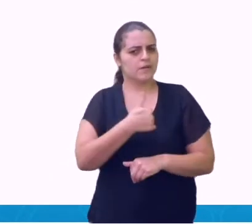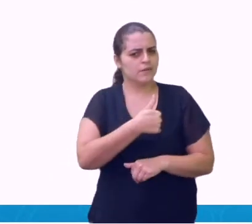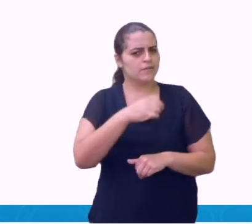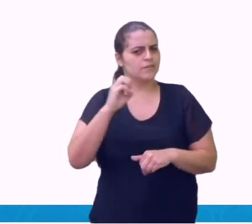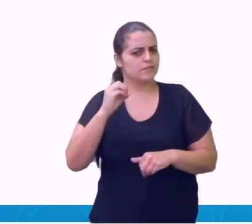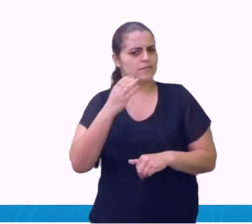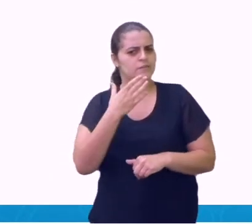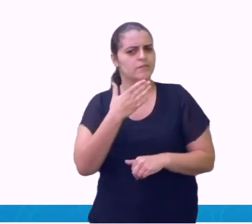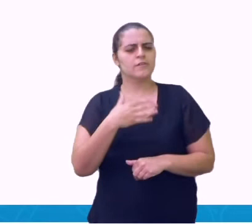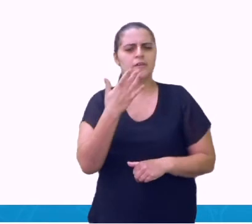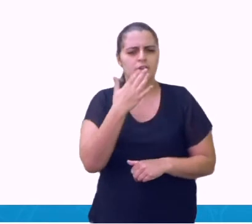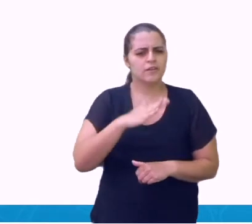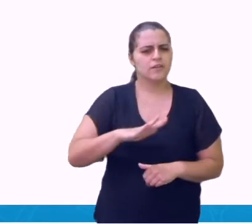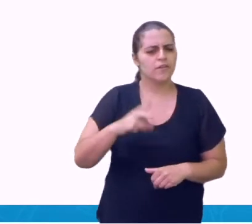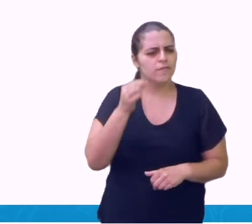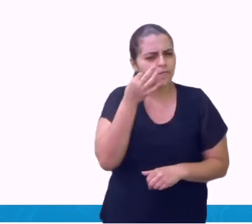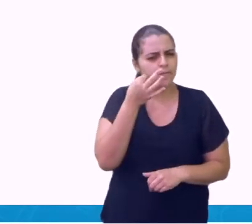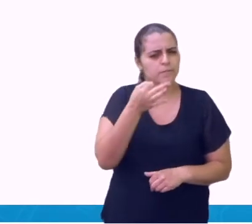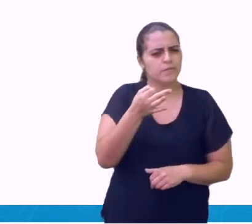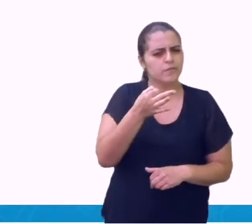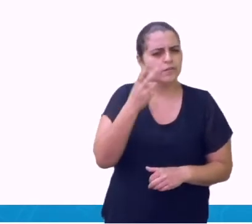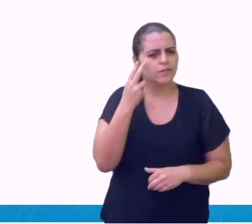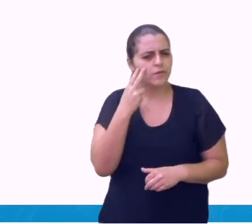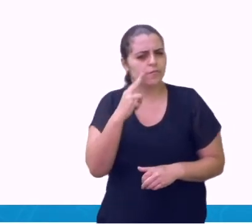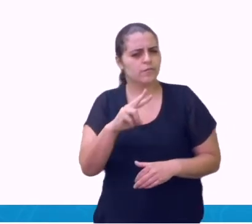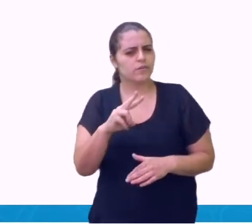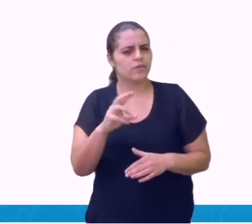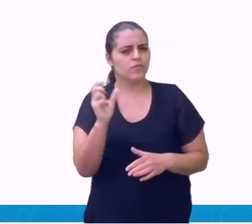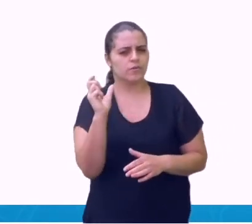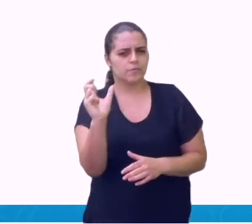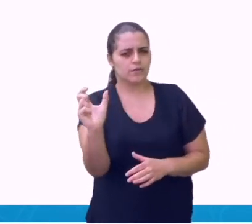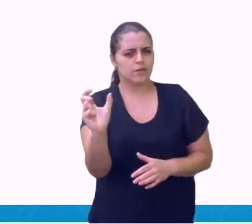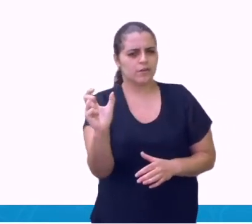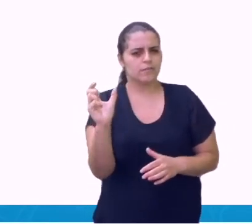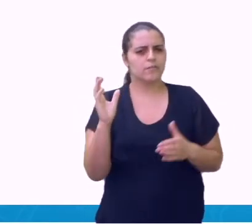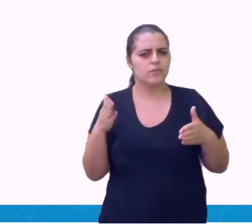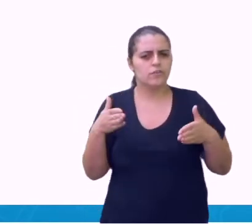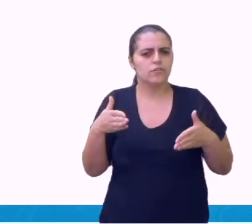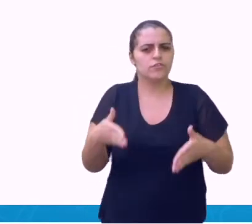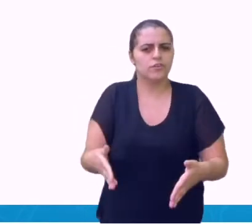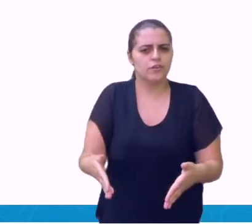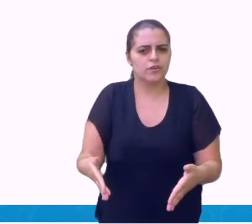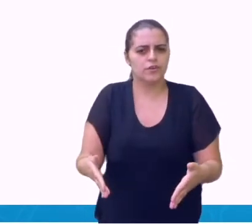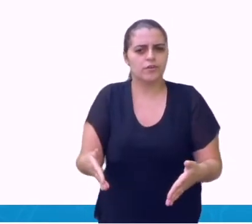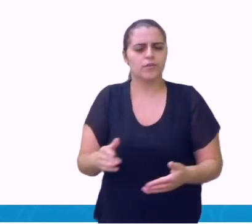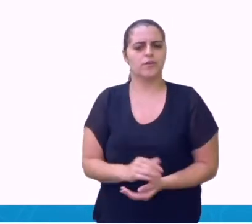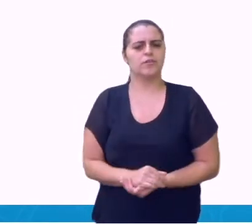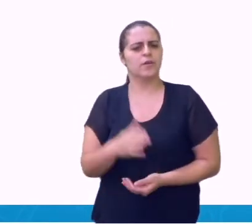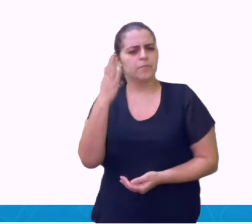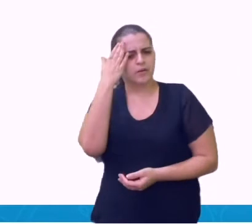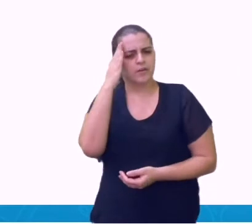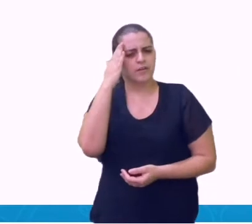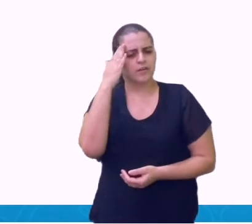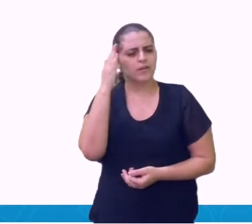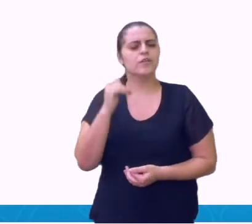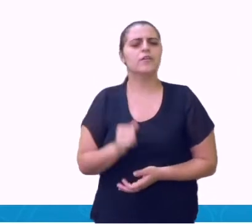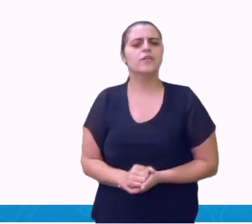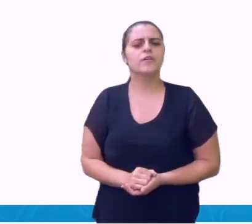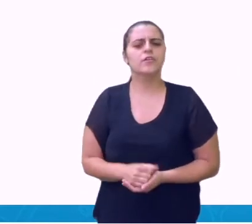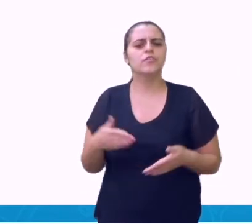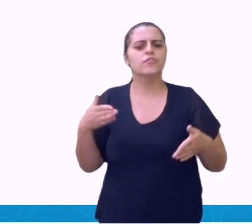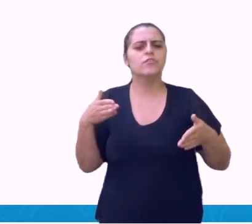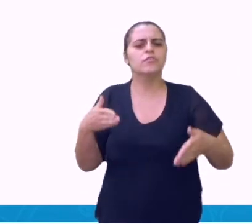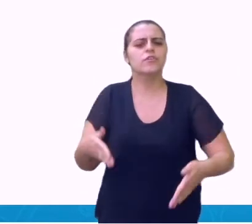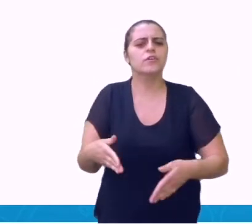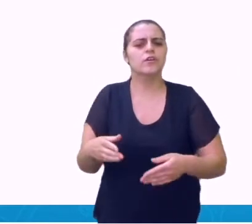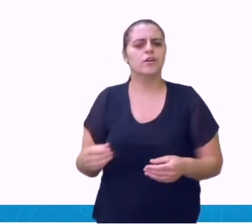crianças. Então, observem a palavra chegaram. Então, dá para a gente entender que